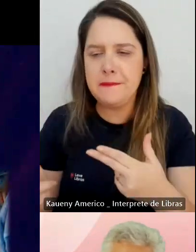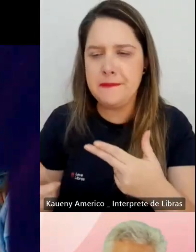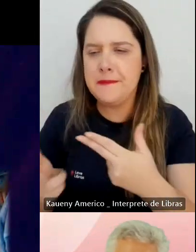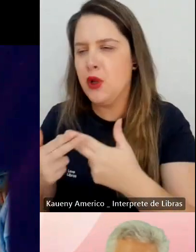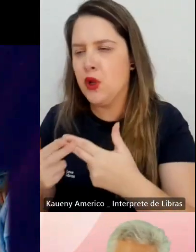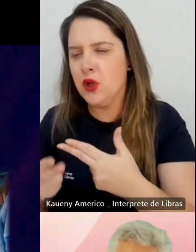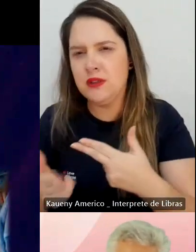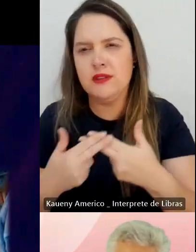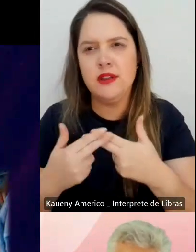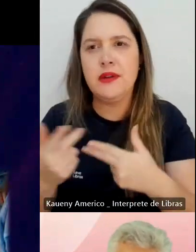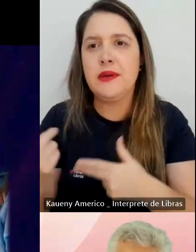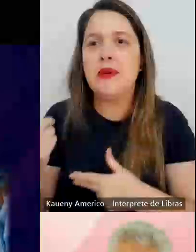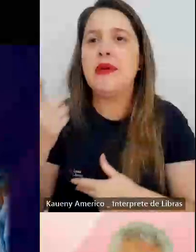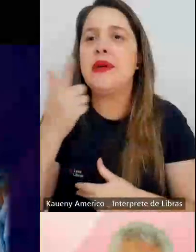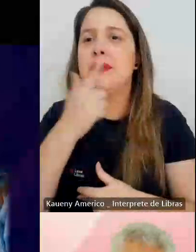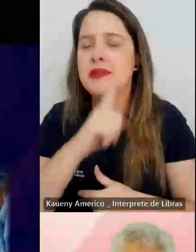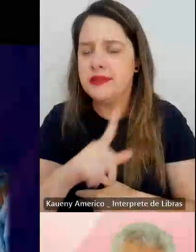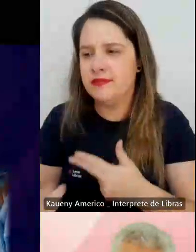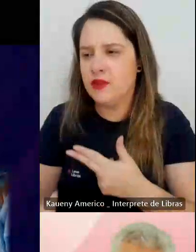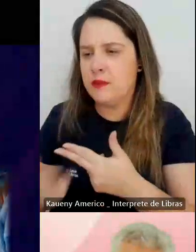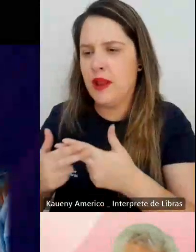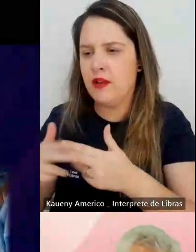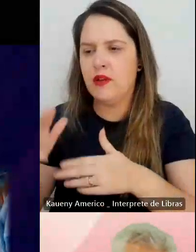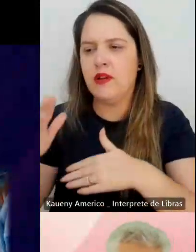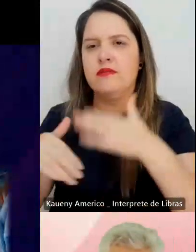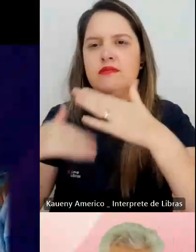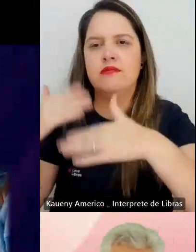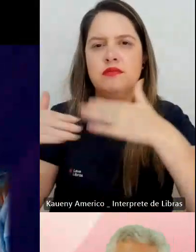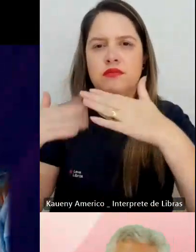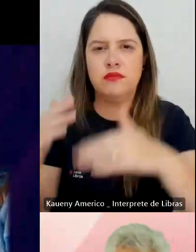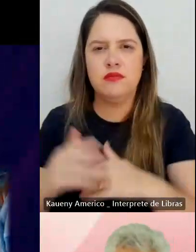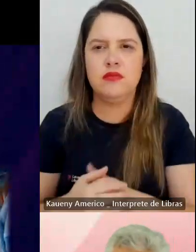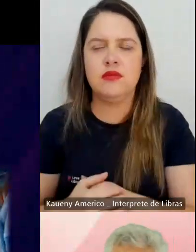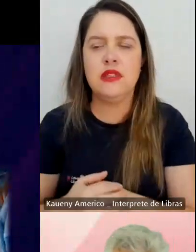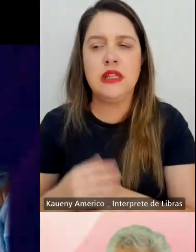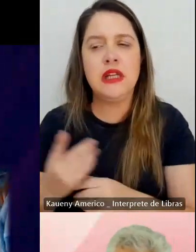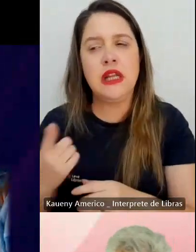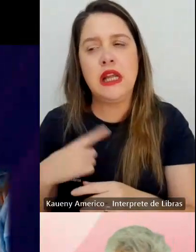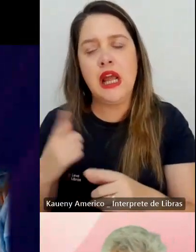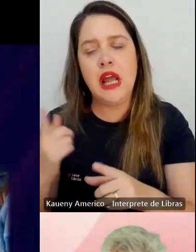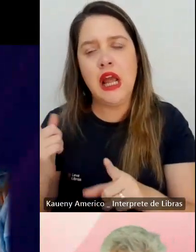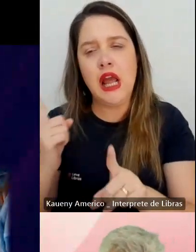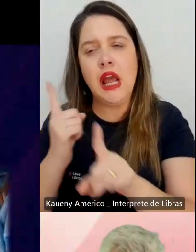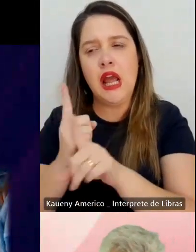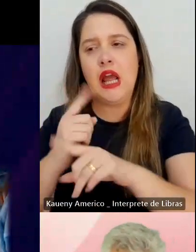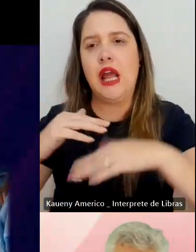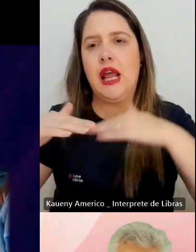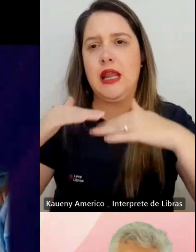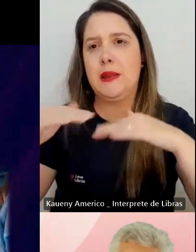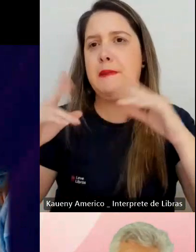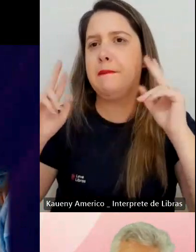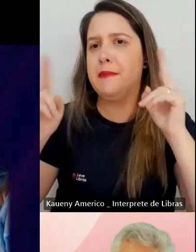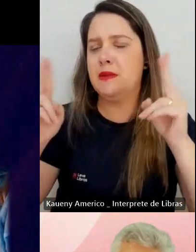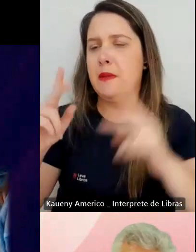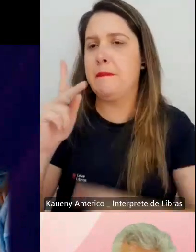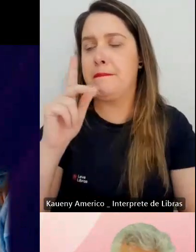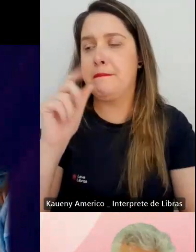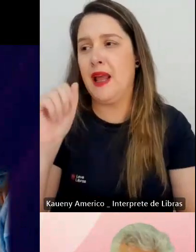consegue bloquear o avanço e a chance de novo desenvolvimento da mesma patologia.